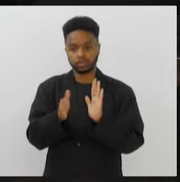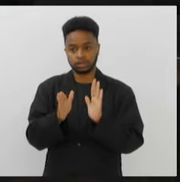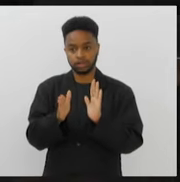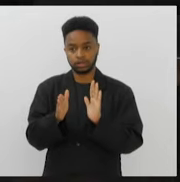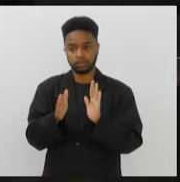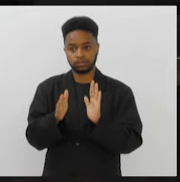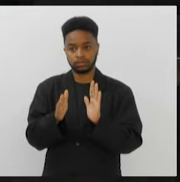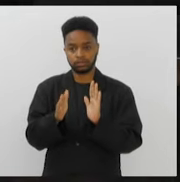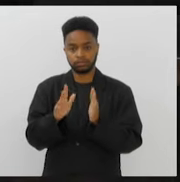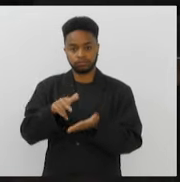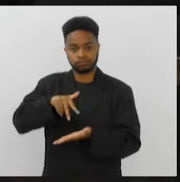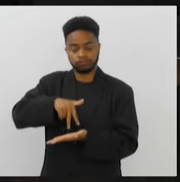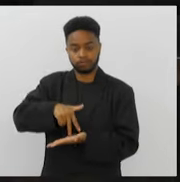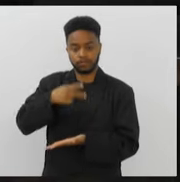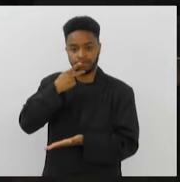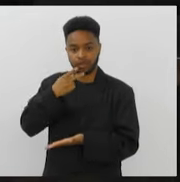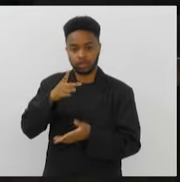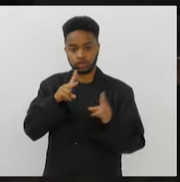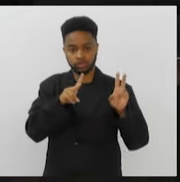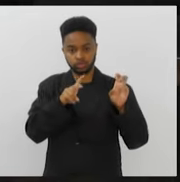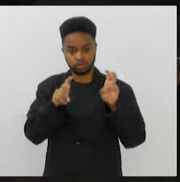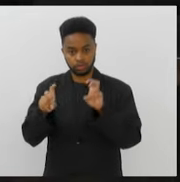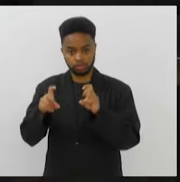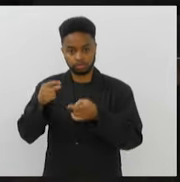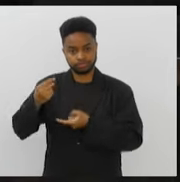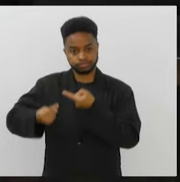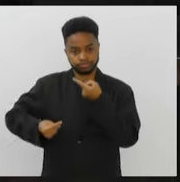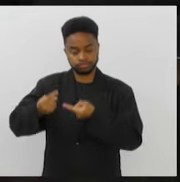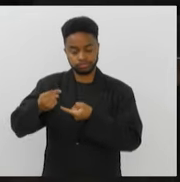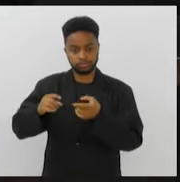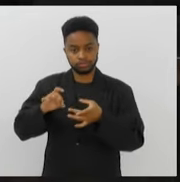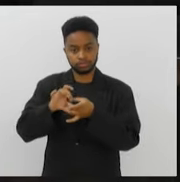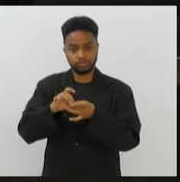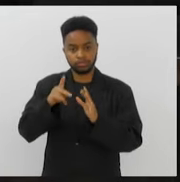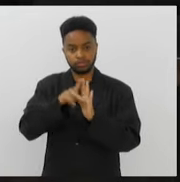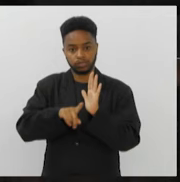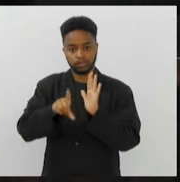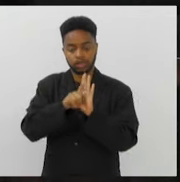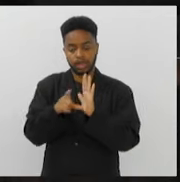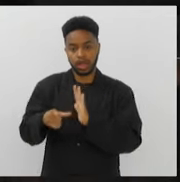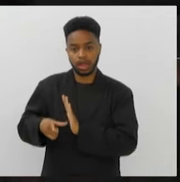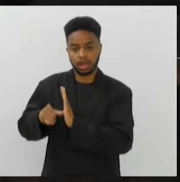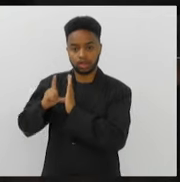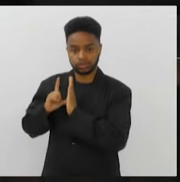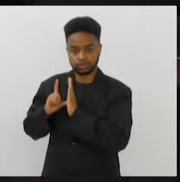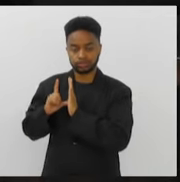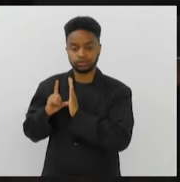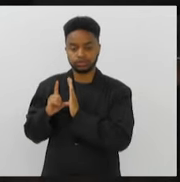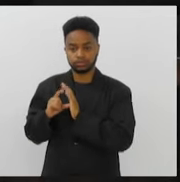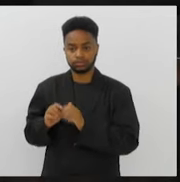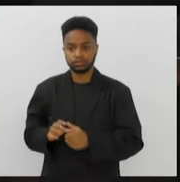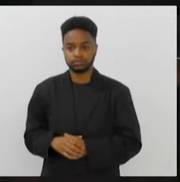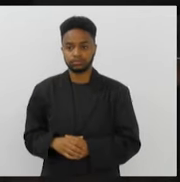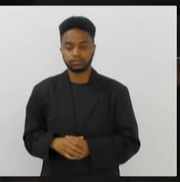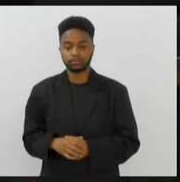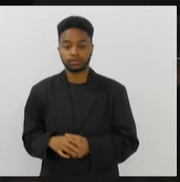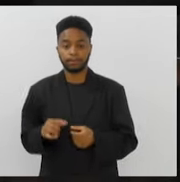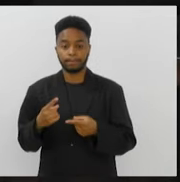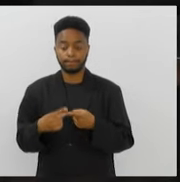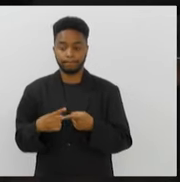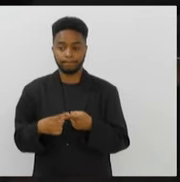me colocado à disposição para falar sobre o tema que estava sendo abordado no projeto de lei anterior, que em algum